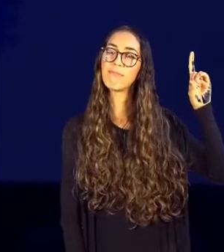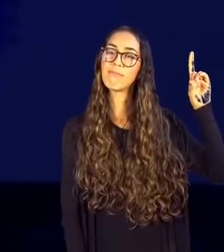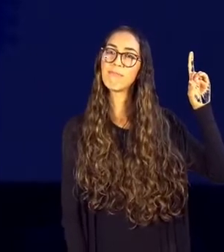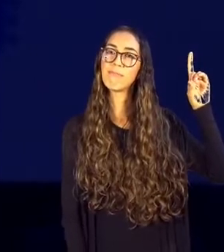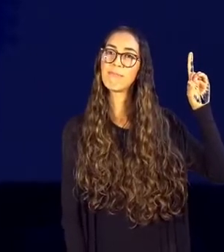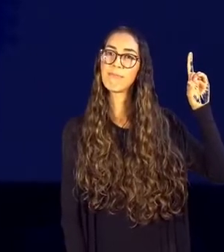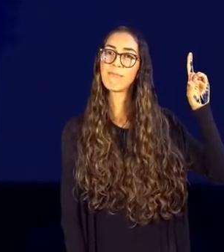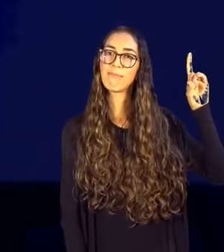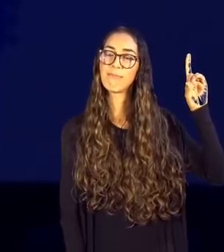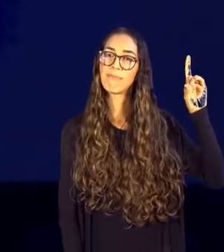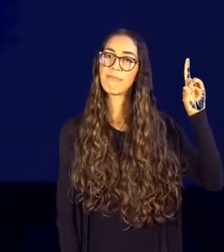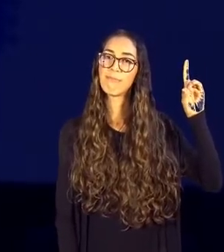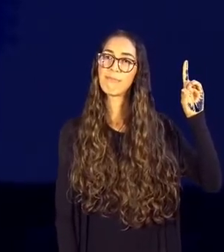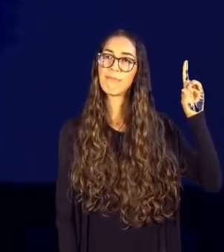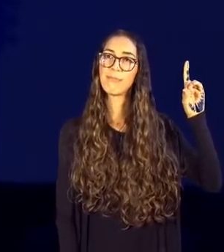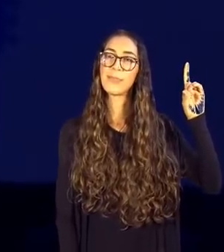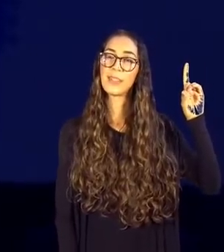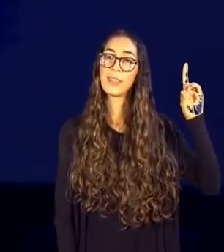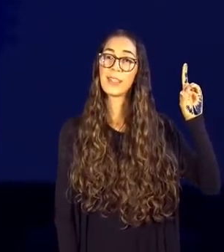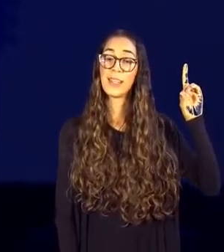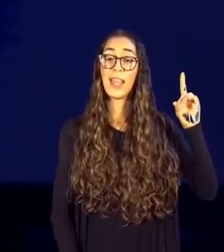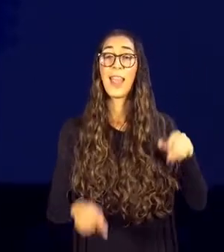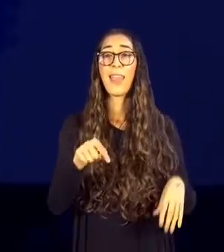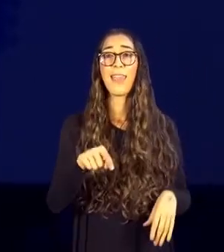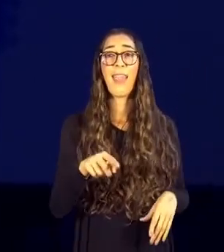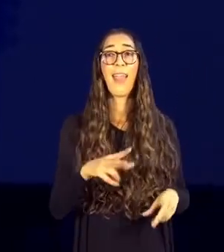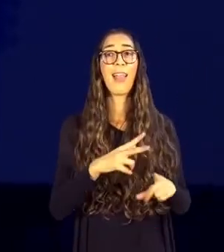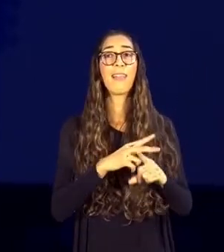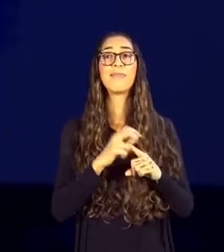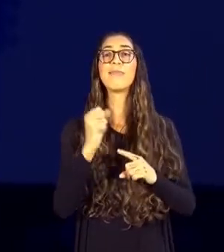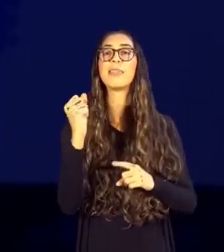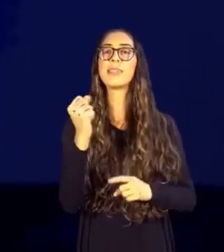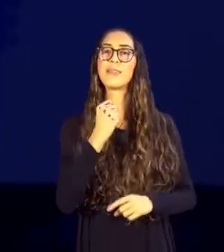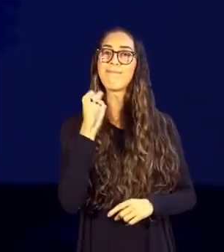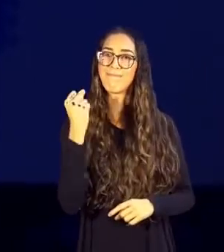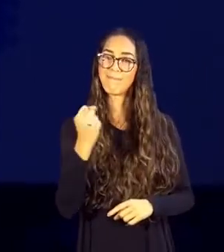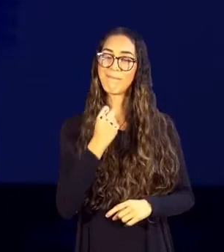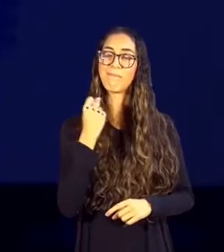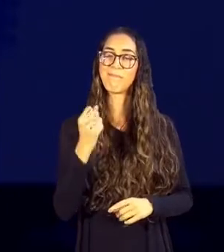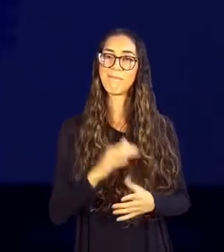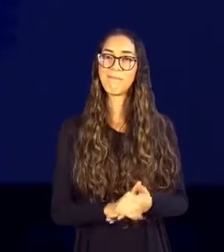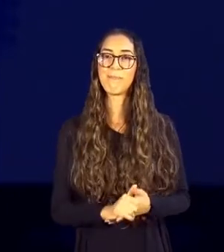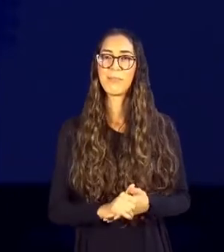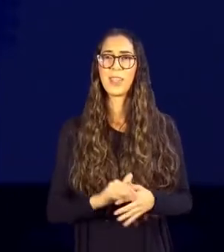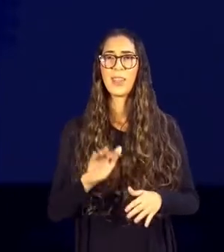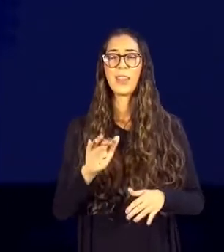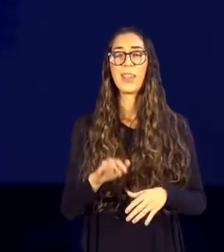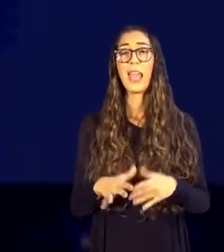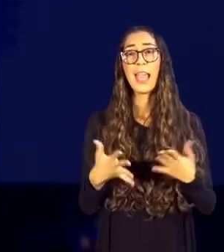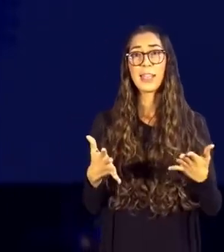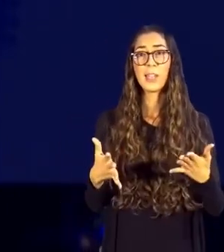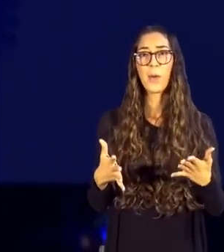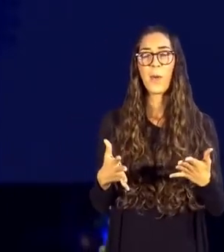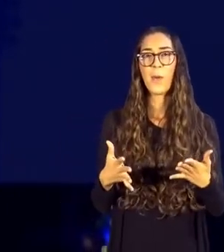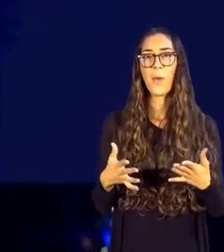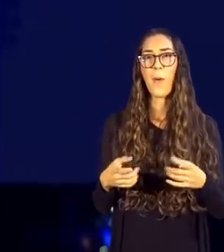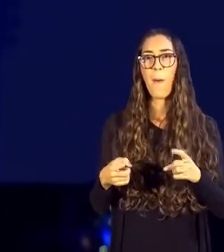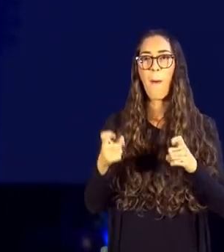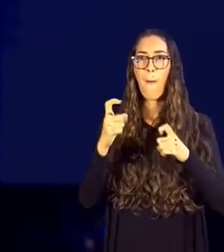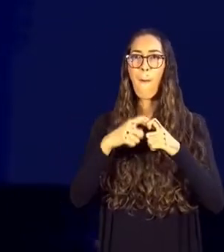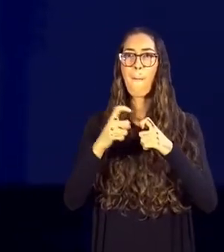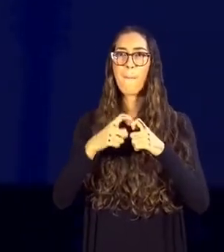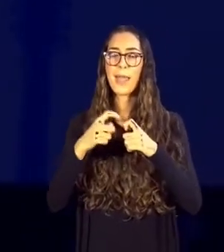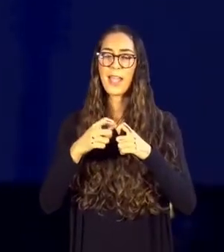ontem. Quando algum médico diz assim para você, olha, isso é terminal, esse câncer aí, você